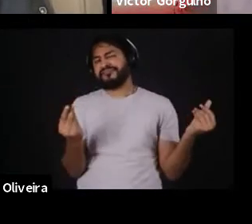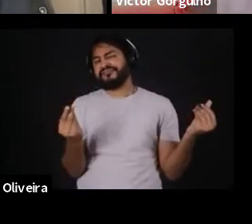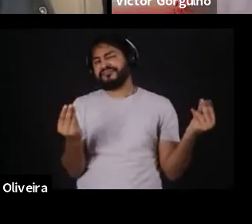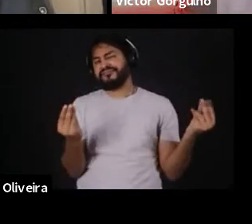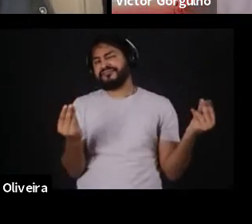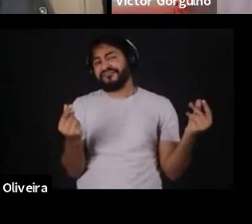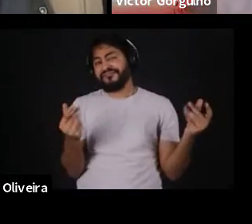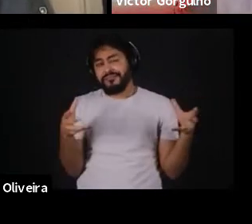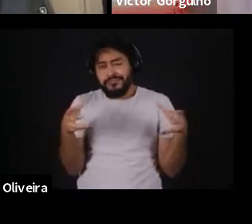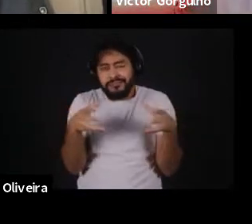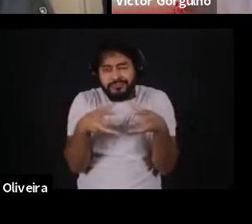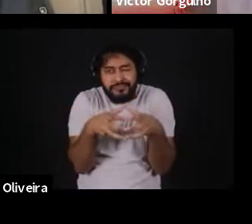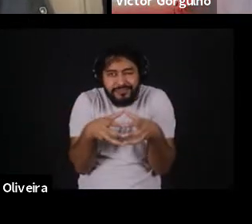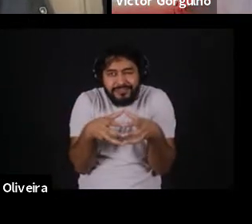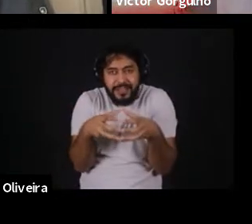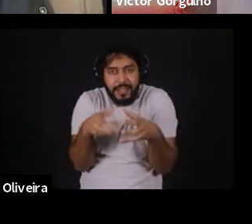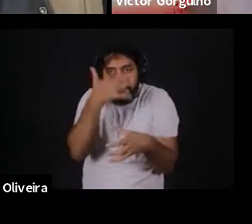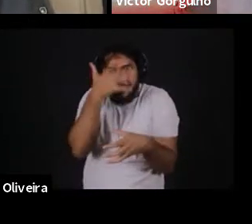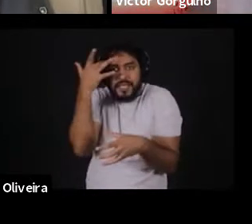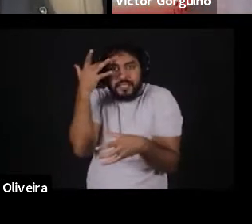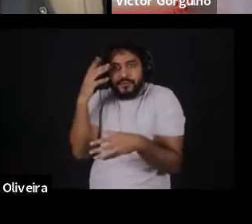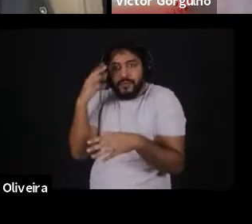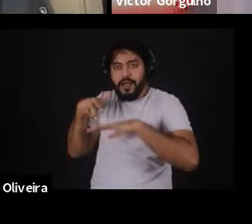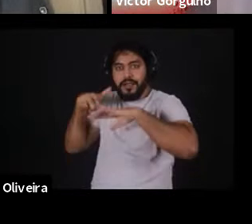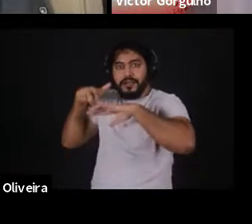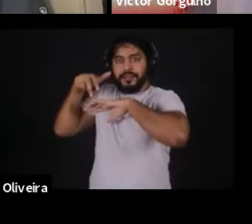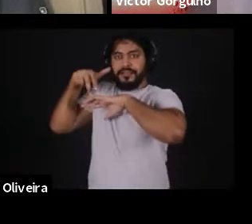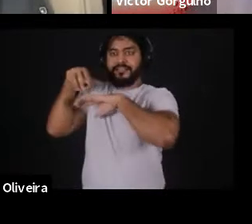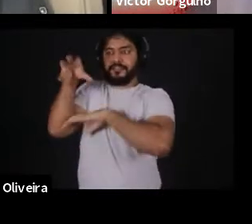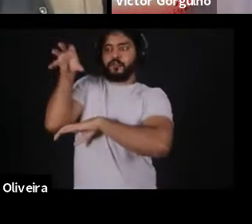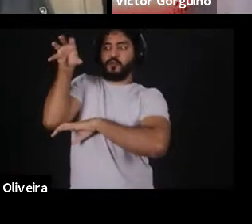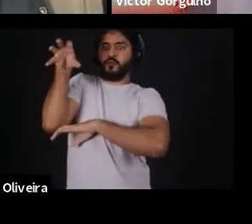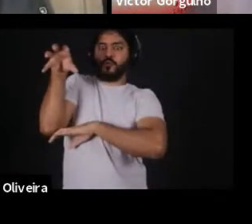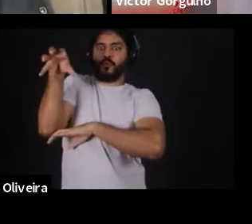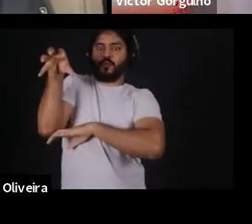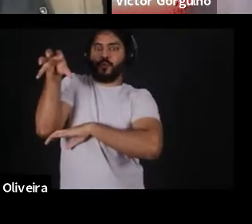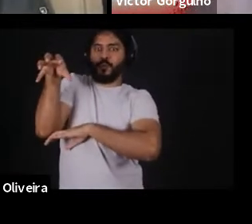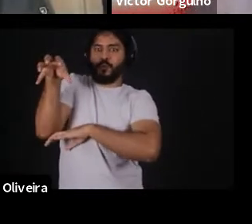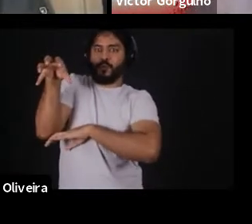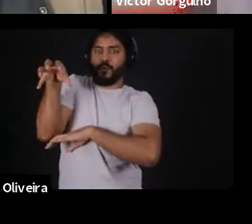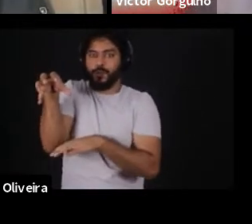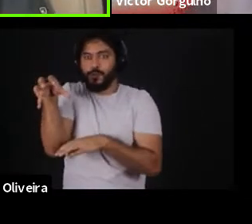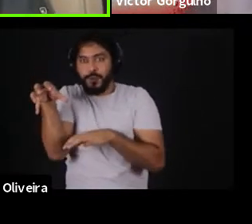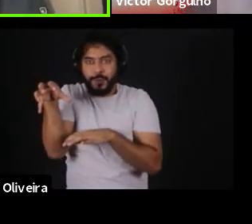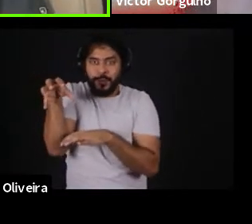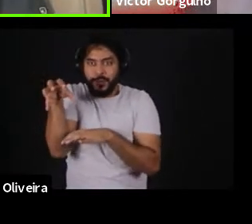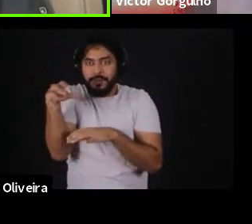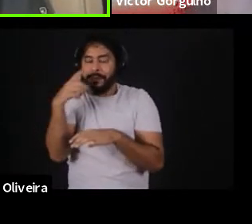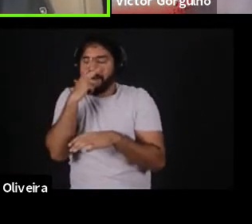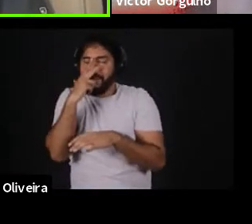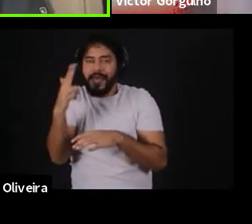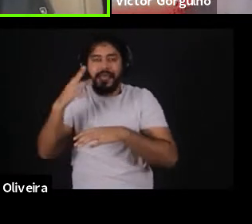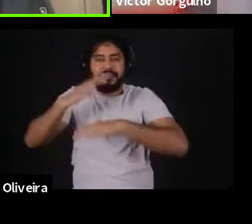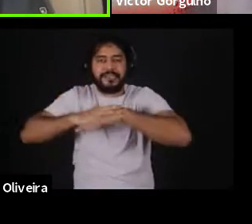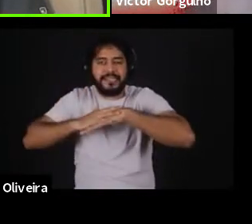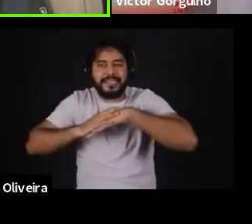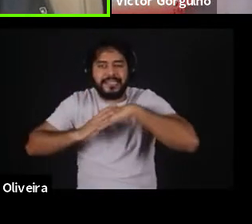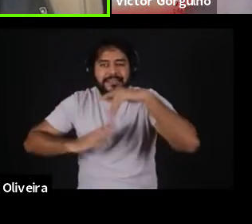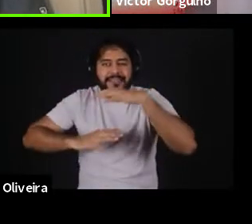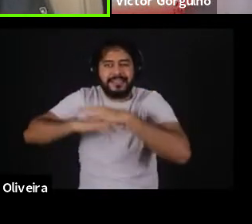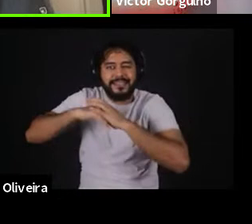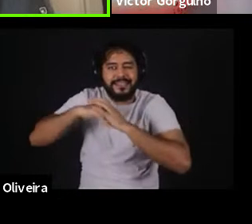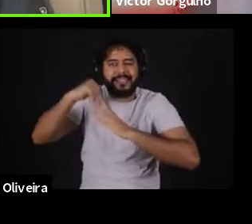Iago se pendurar numa escada a 5 metros de altura para conseguir a luz, sabe? Tipo, dos meninos